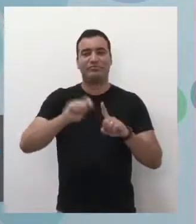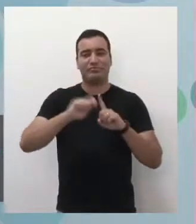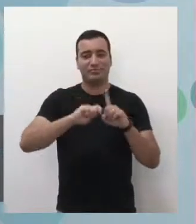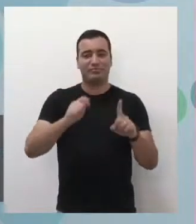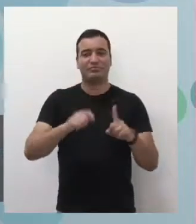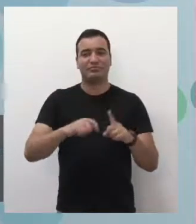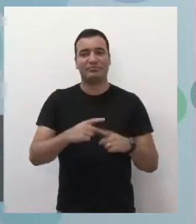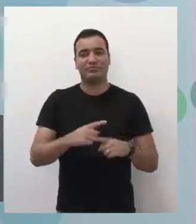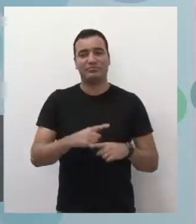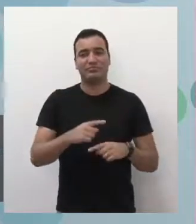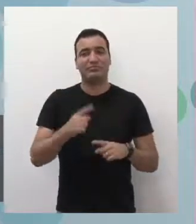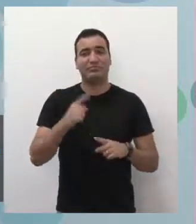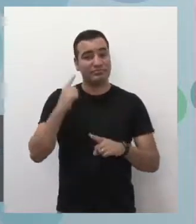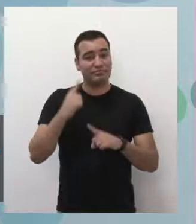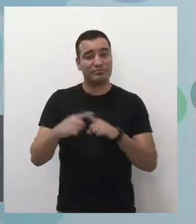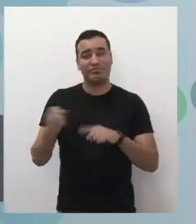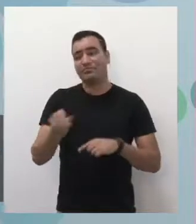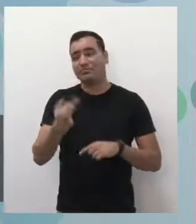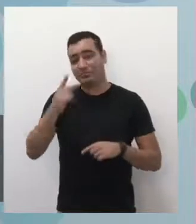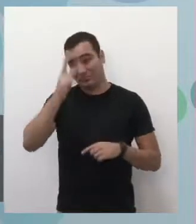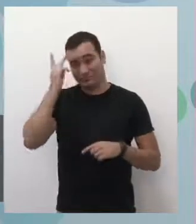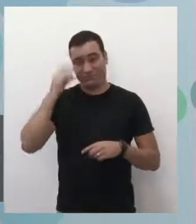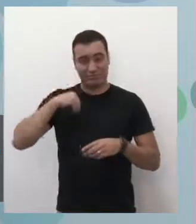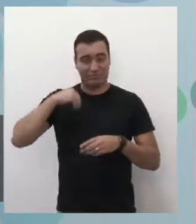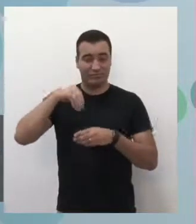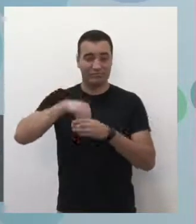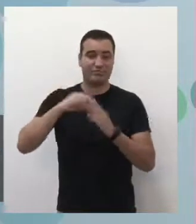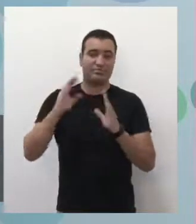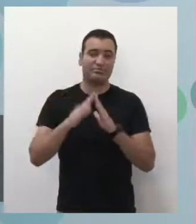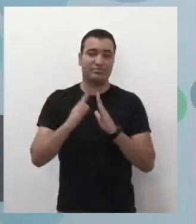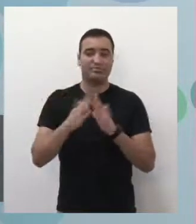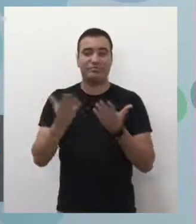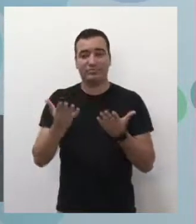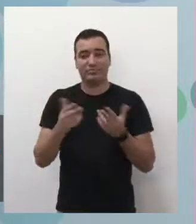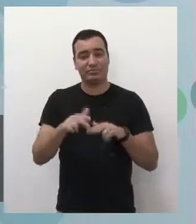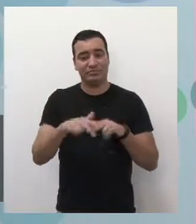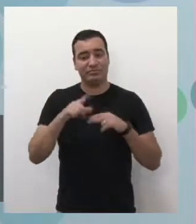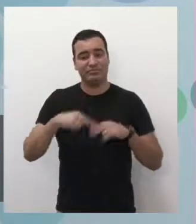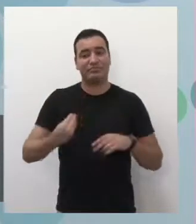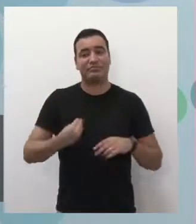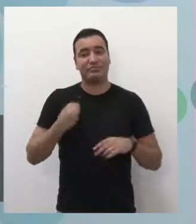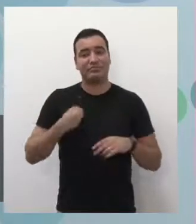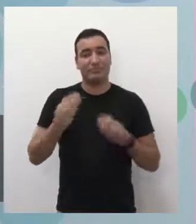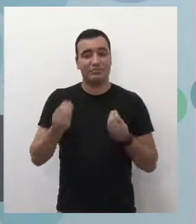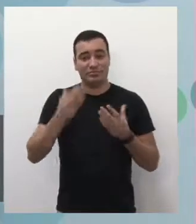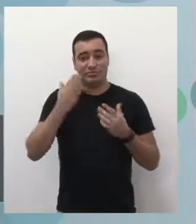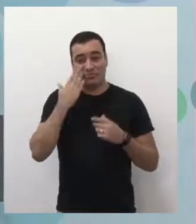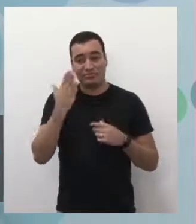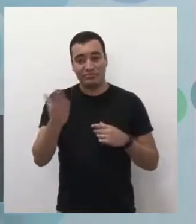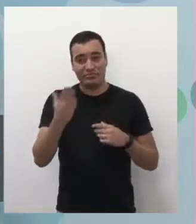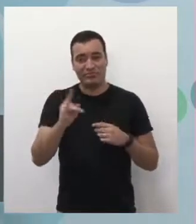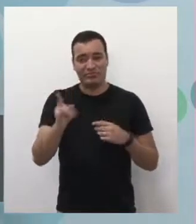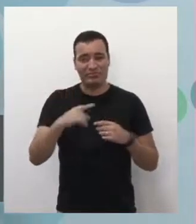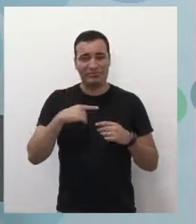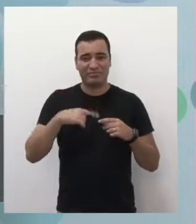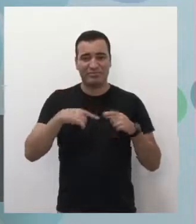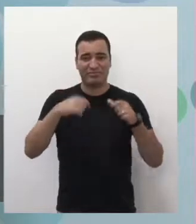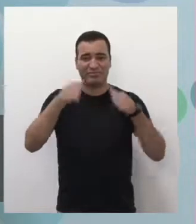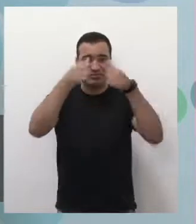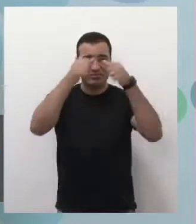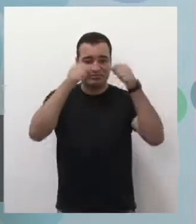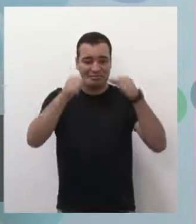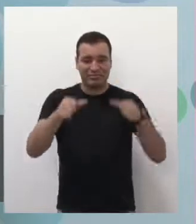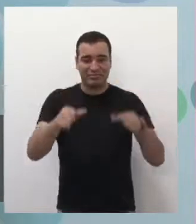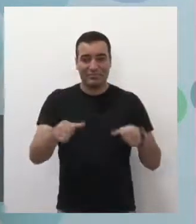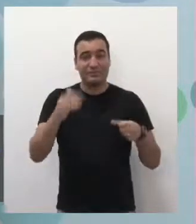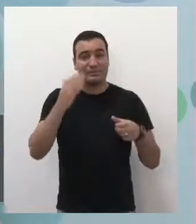pelo número de pessoas que moram na sua casa, já tem o consumo. É para isso que a gente está aqui. A gente está aqui para te mostrar que nas etiquetas tem alguns dados